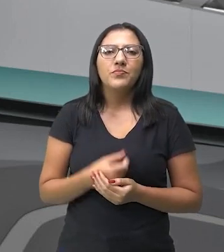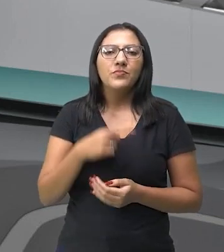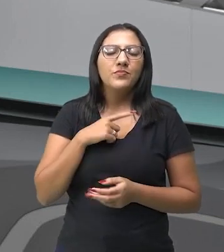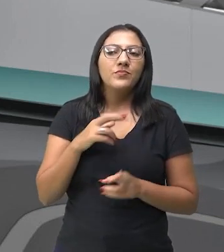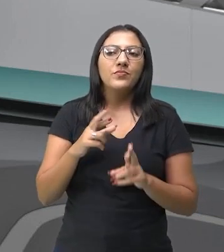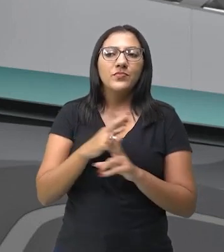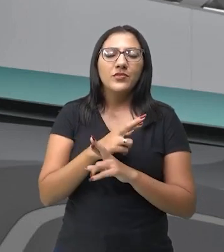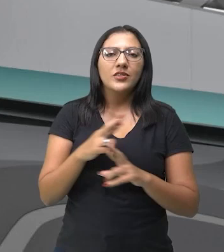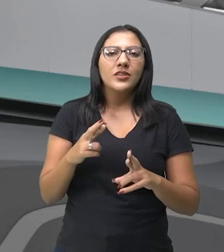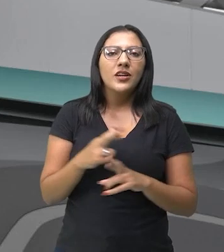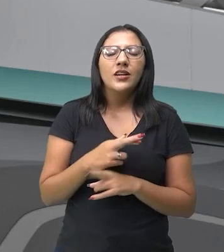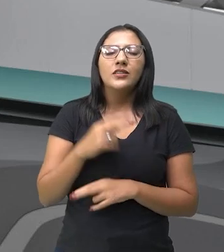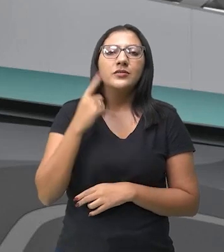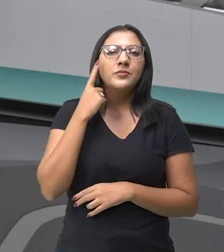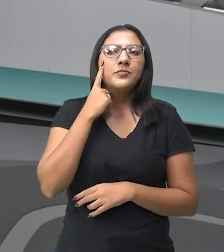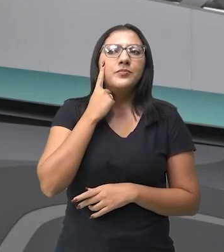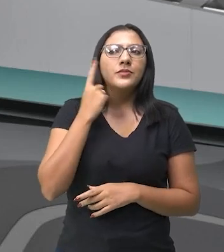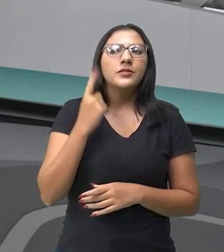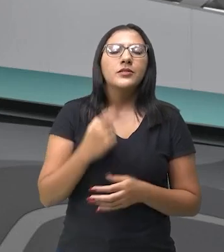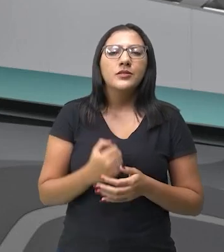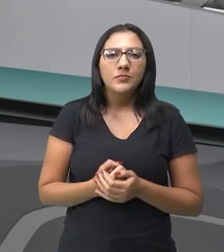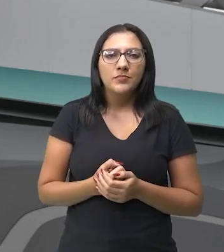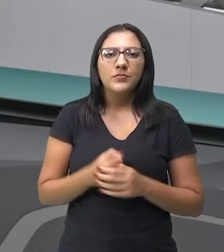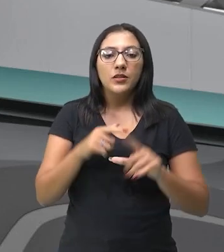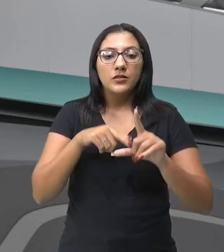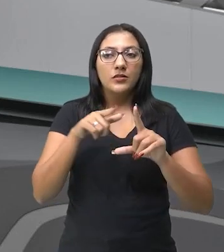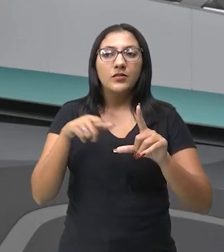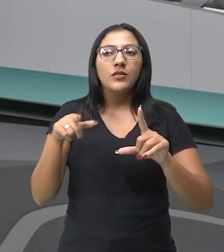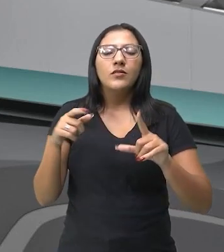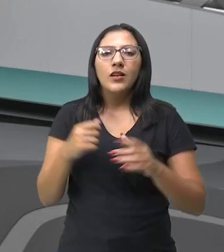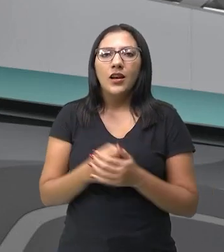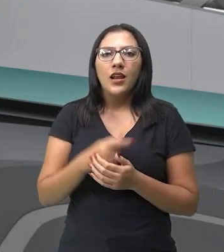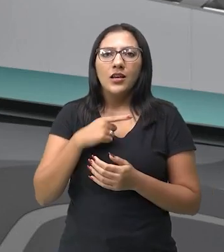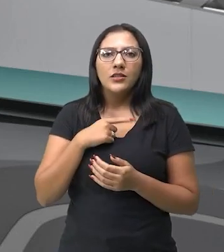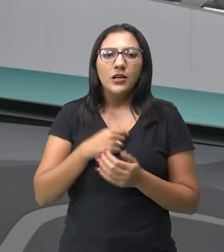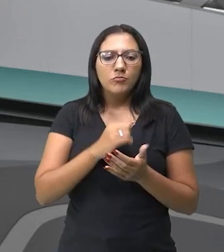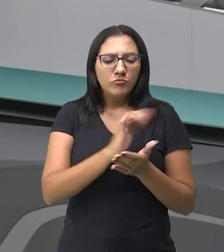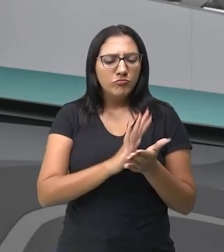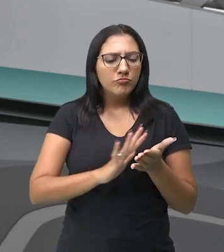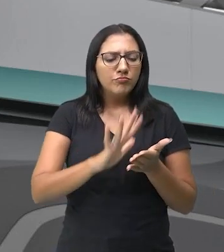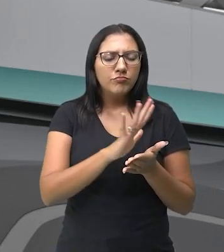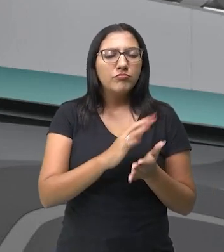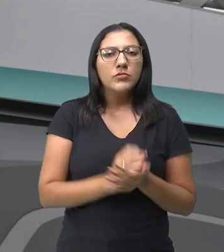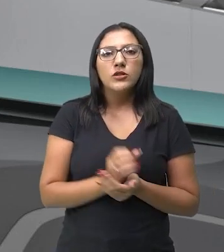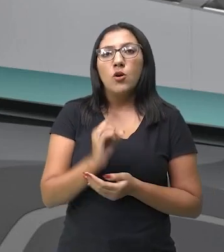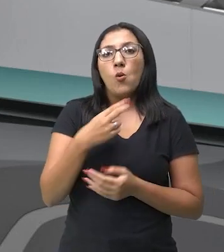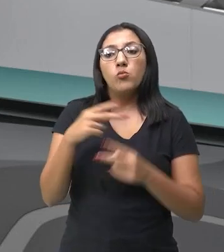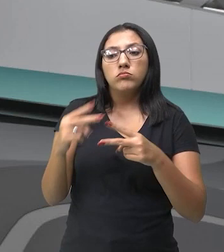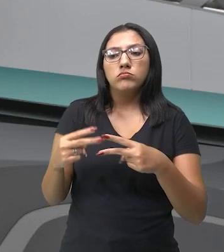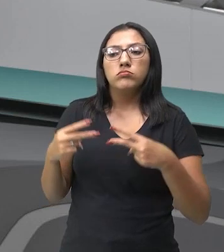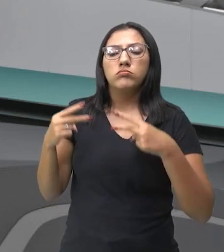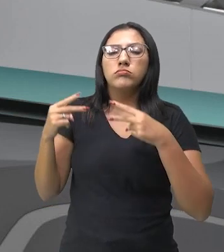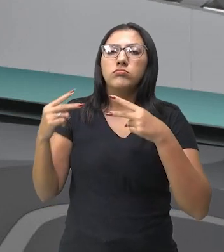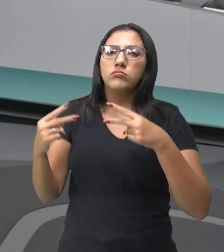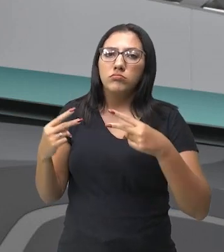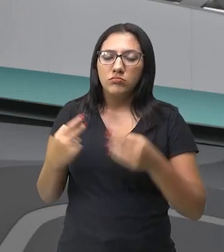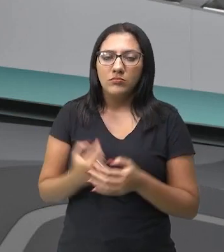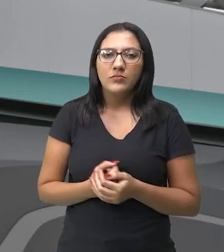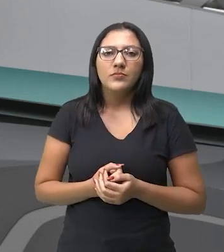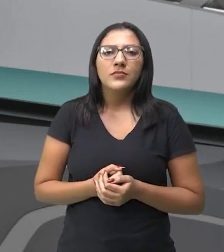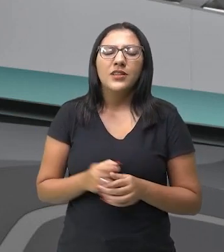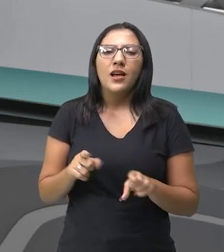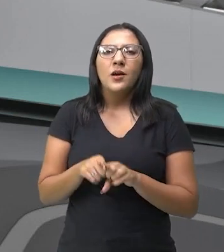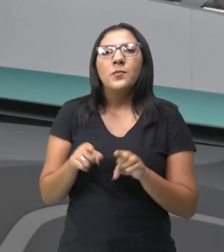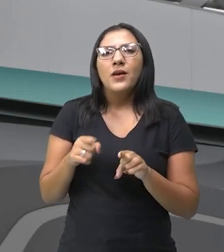mas sem ali a possibilidade de acessar alguma outra informação, mas ainda assim ele é dinâmico, não é? Para além desses,